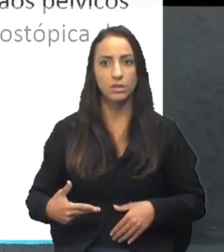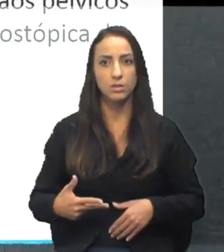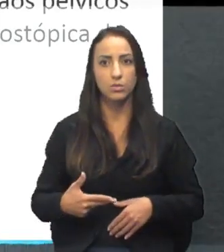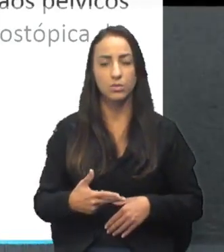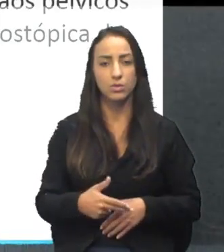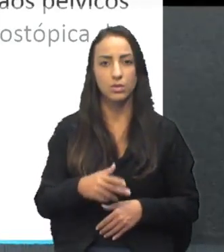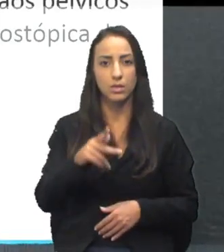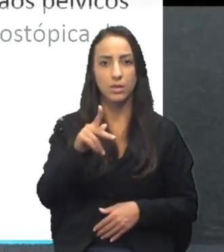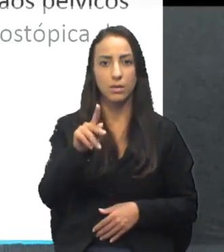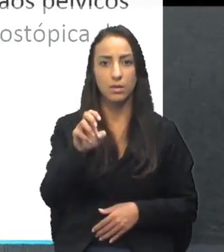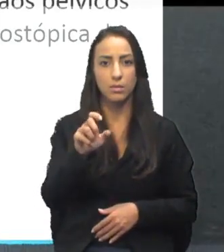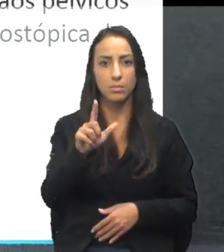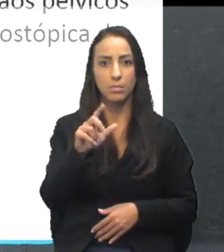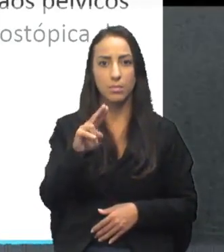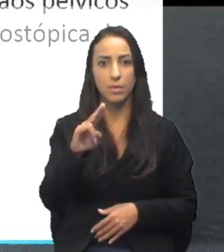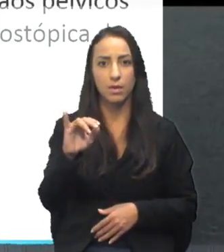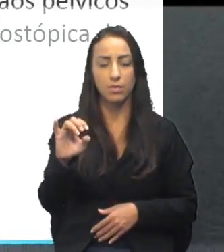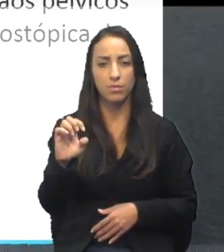Precisa, então, de